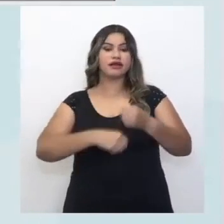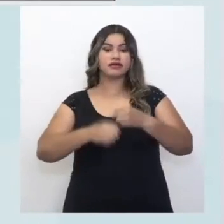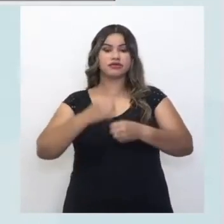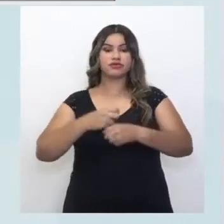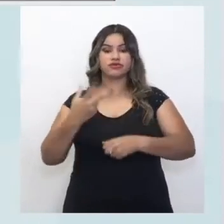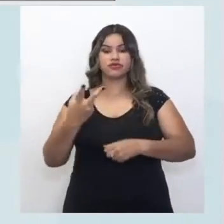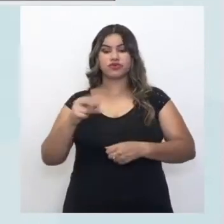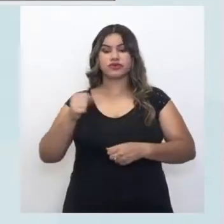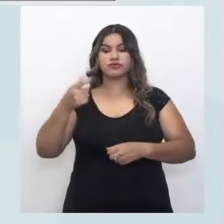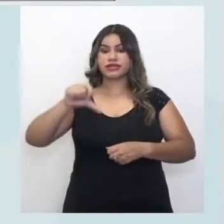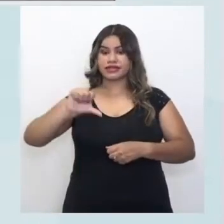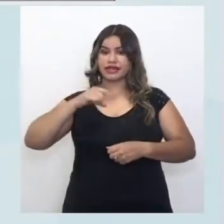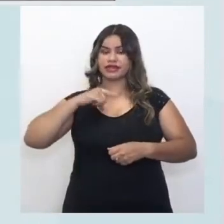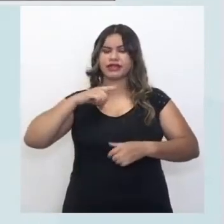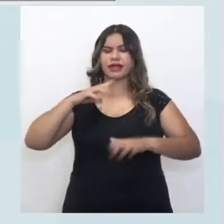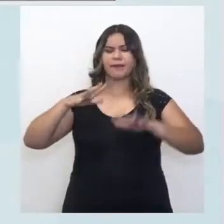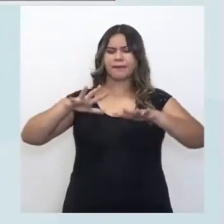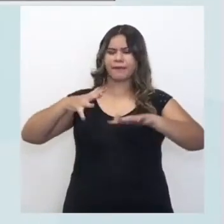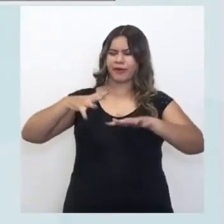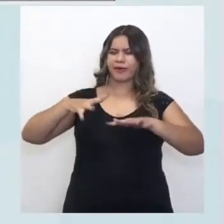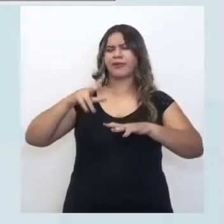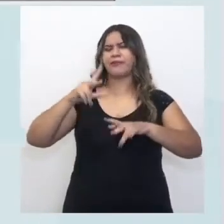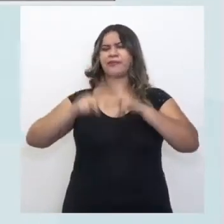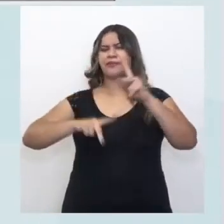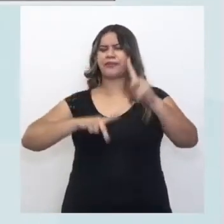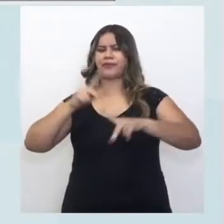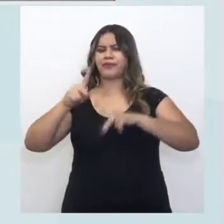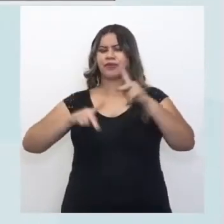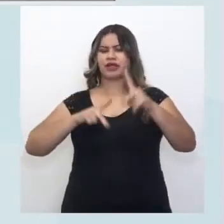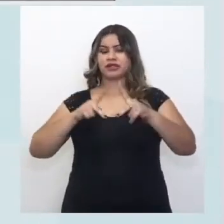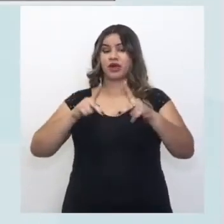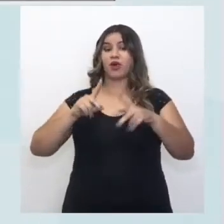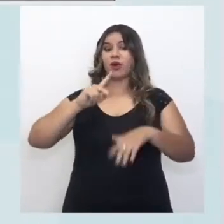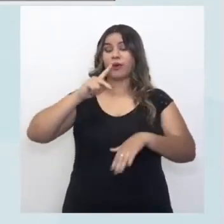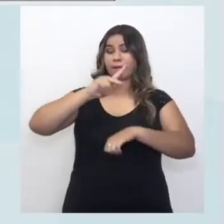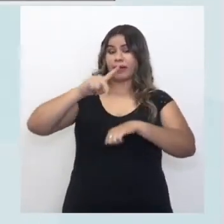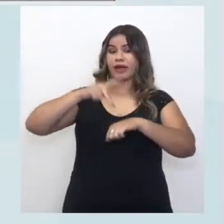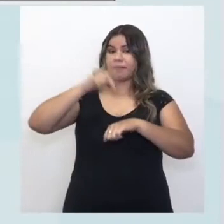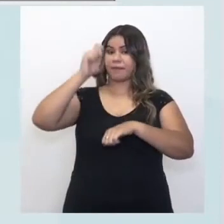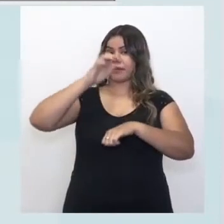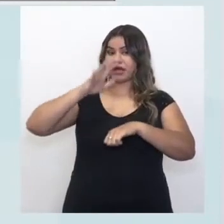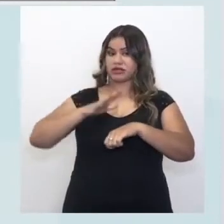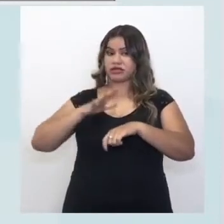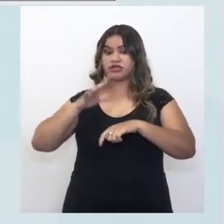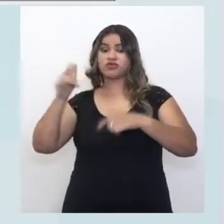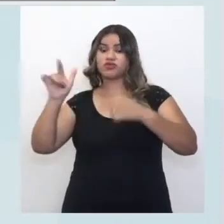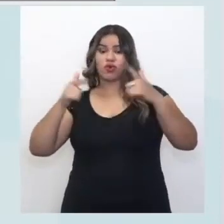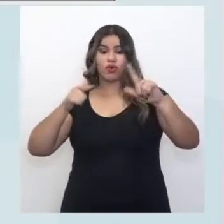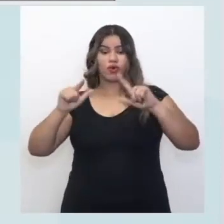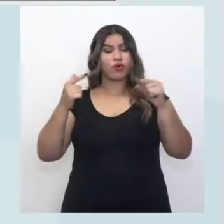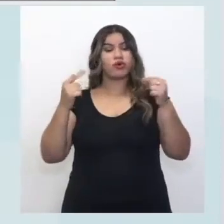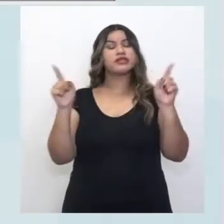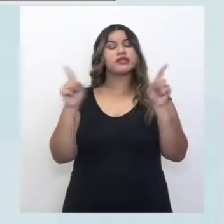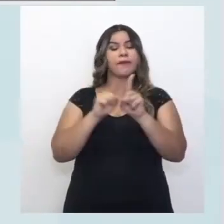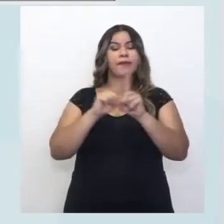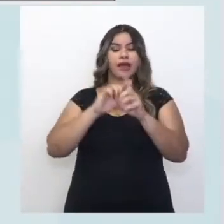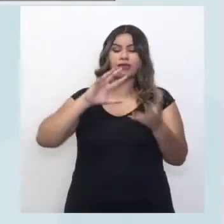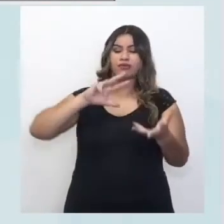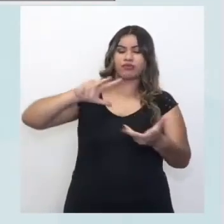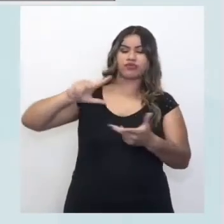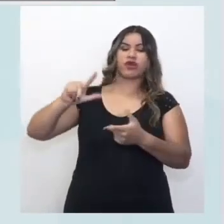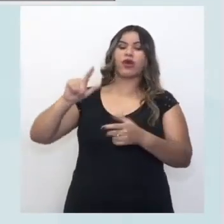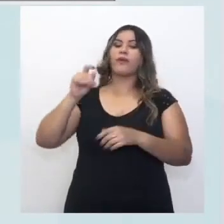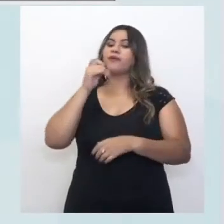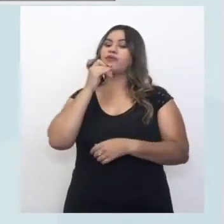a estimativa da população do país em relação à população mundial, né? Então os países mais escuros são países que têm um